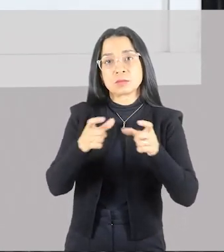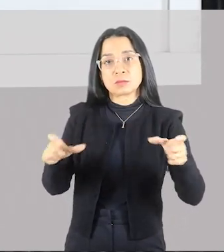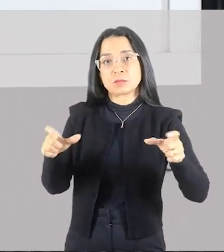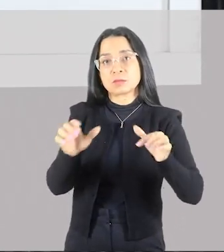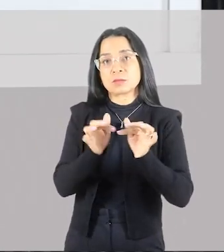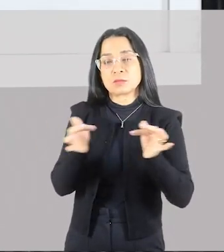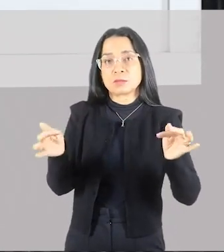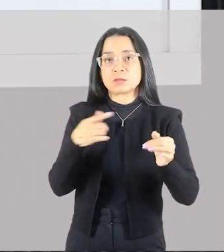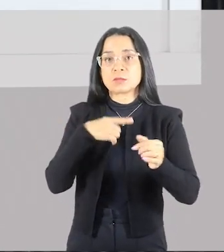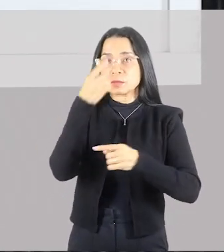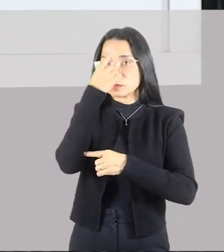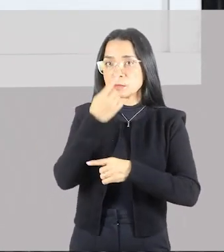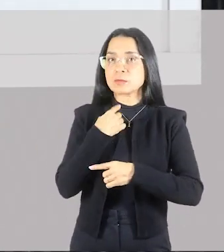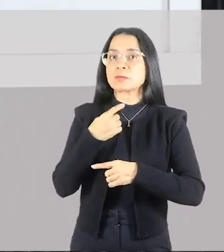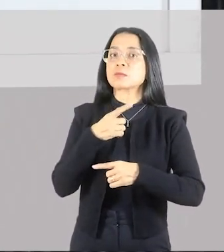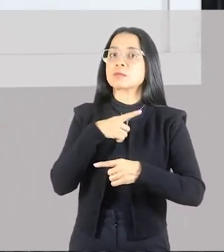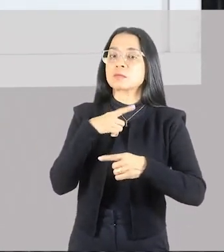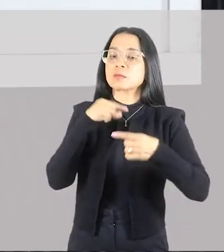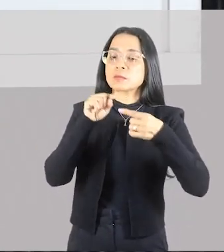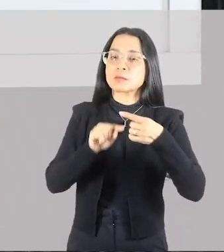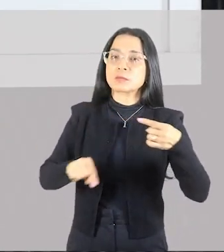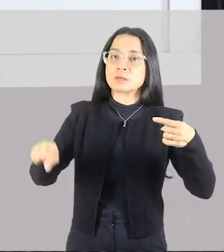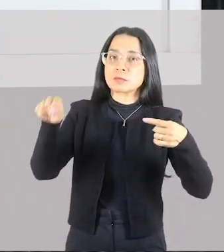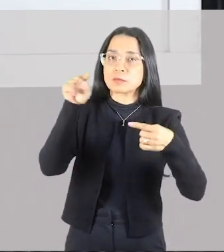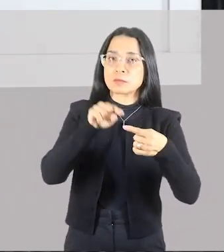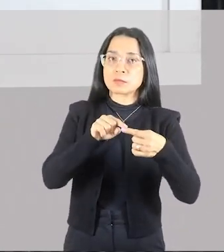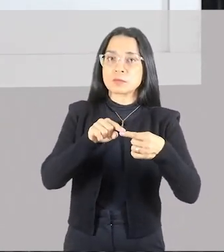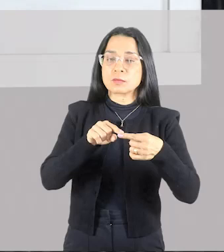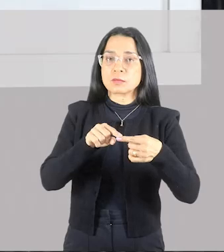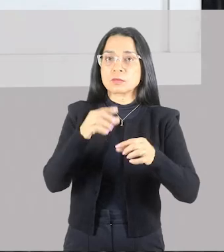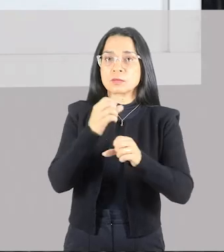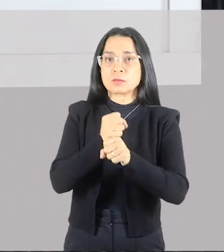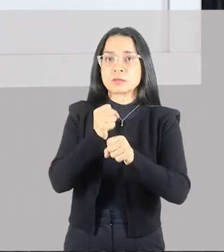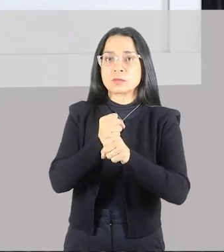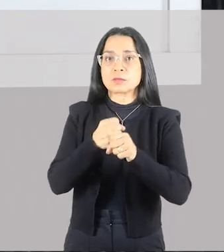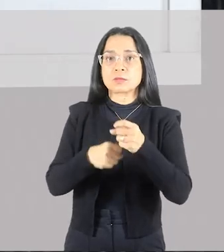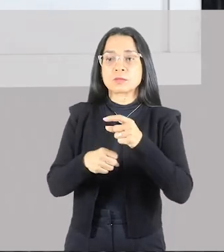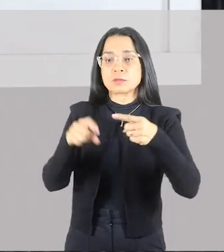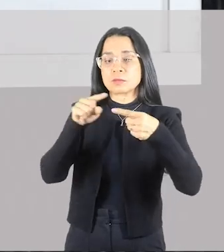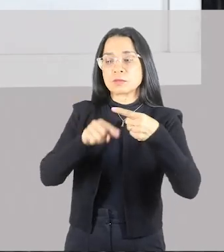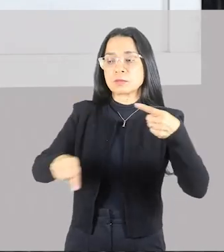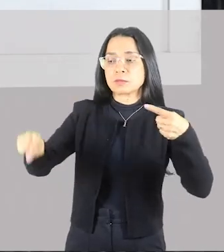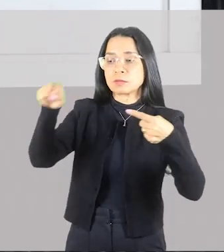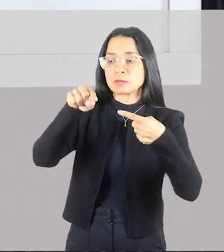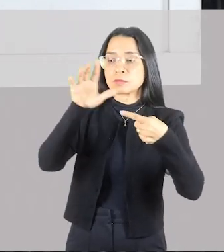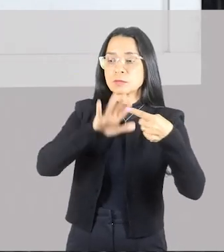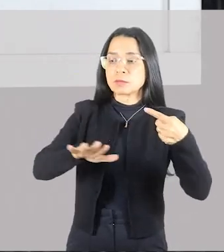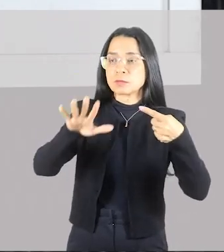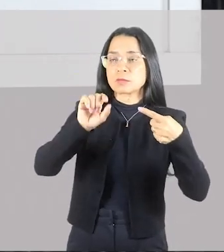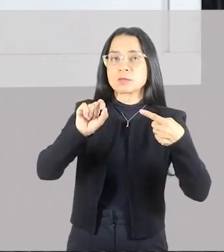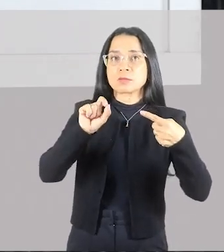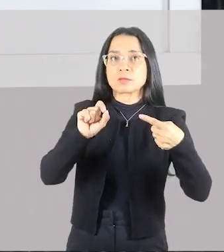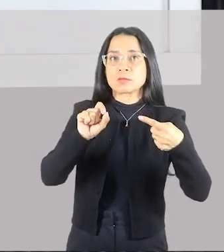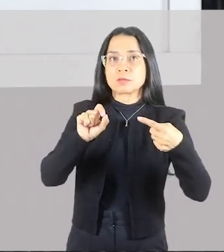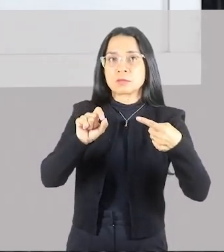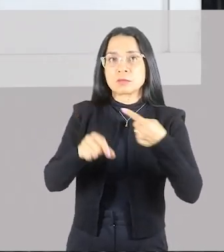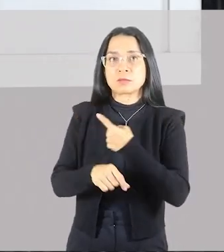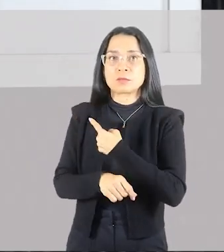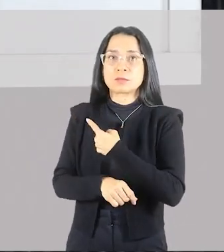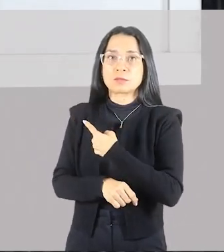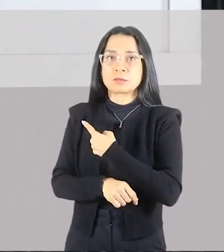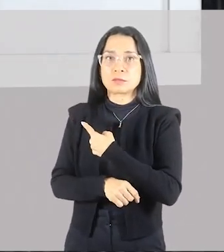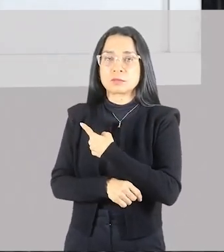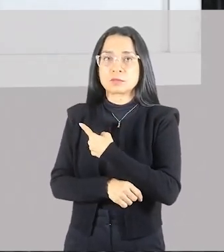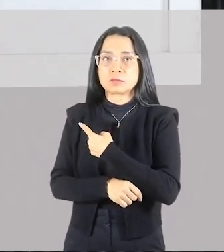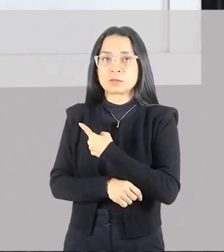de figuras que tem círculo, tá? E aí, para você calcular essa área aqui, a fórmula é a seguinte, é o π, que é